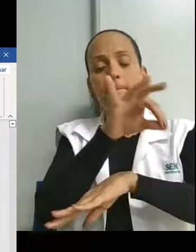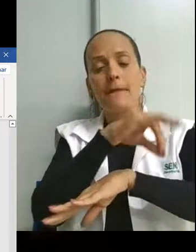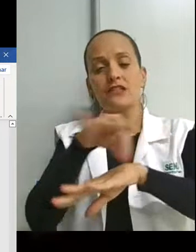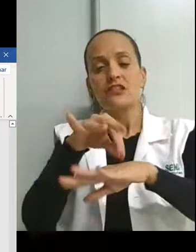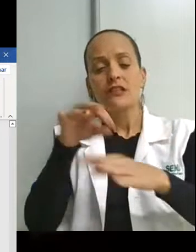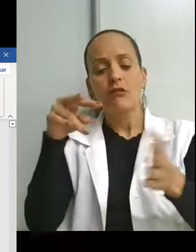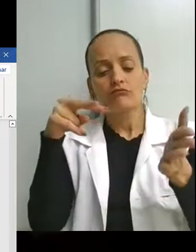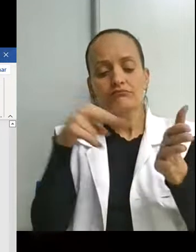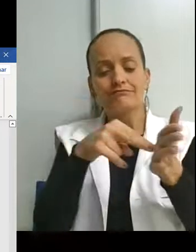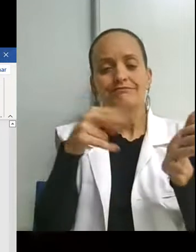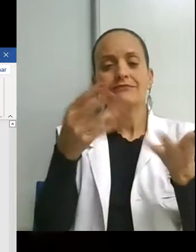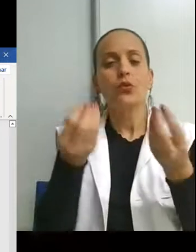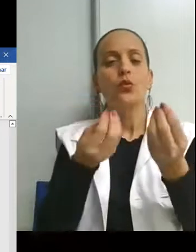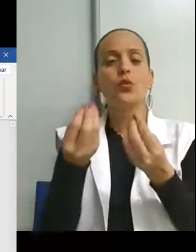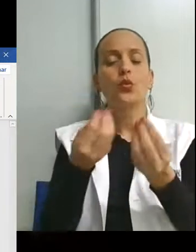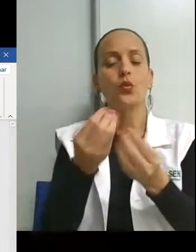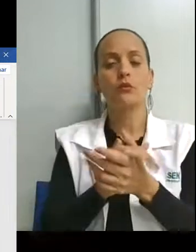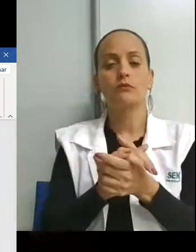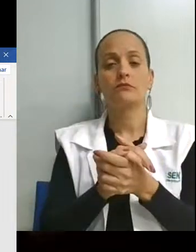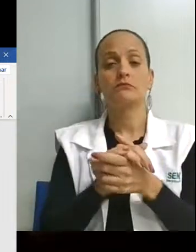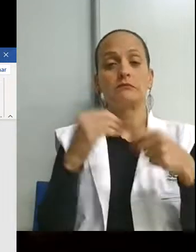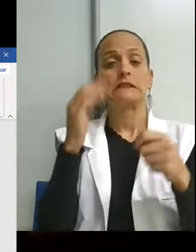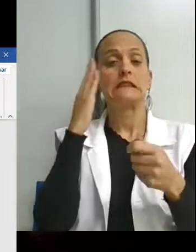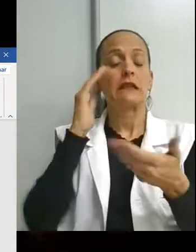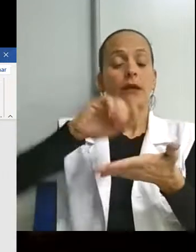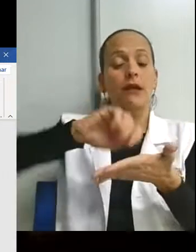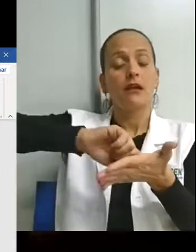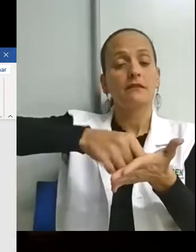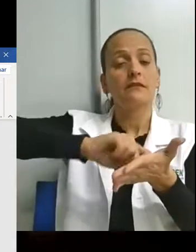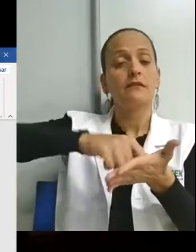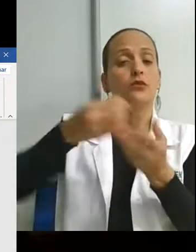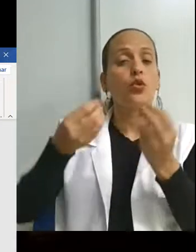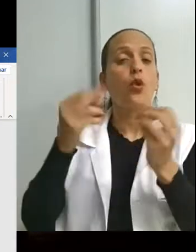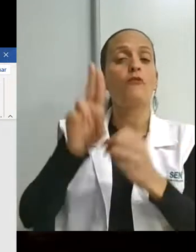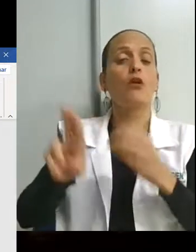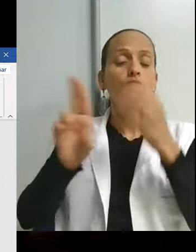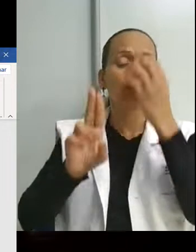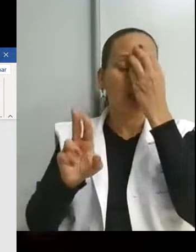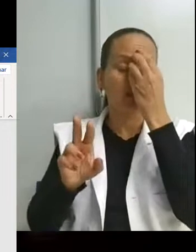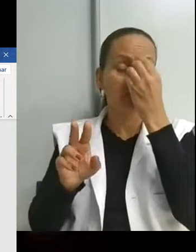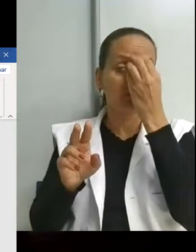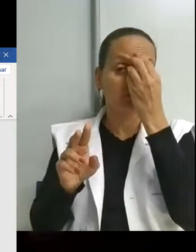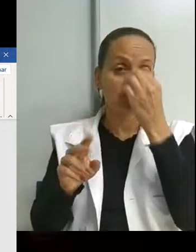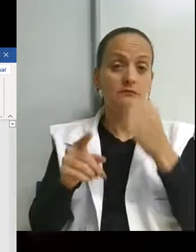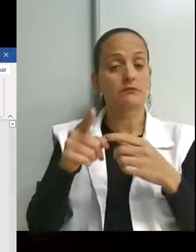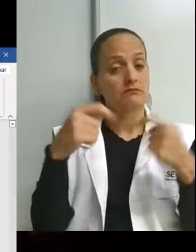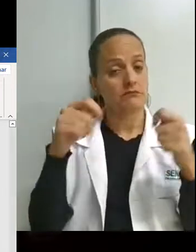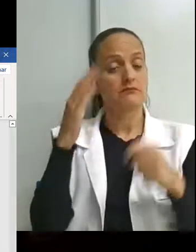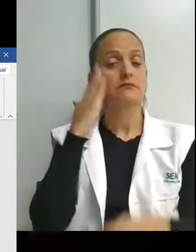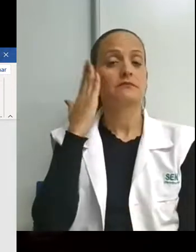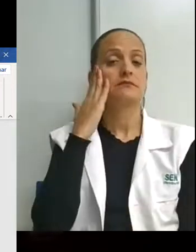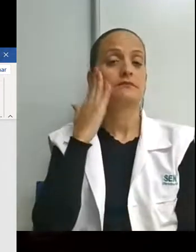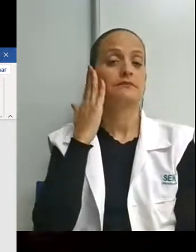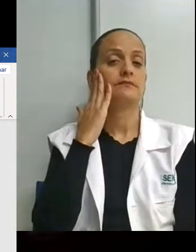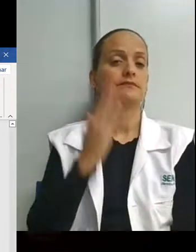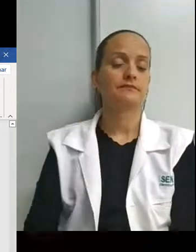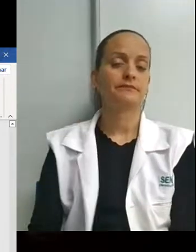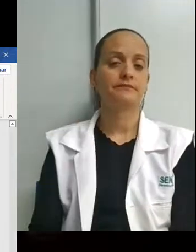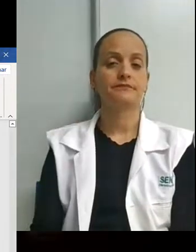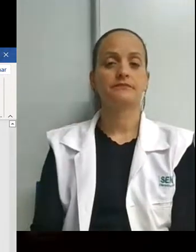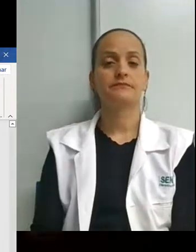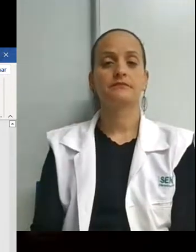ele pergunta, ó, categoria do multímetro. Isso aqui é o que a gente precisa saber. Nesse trecho aí,